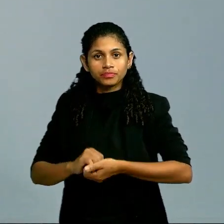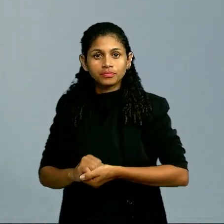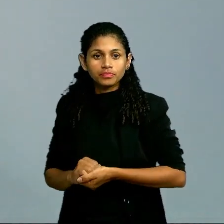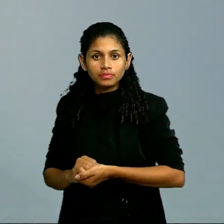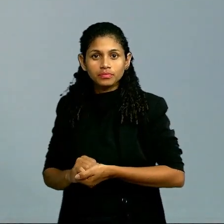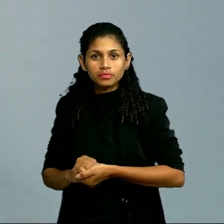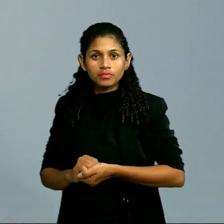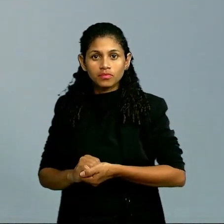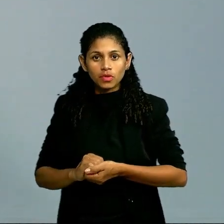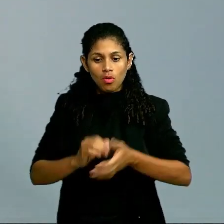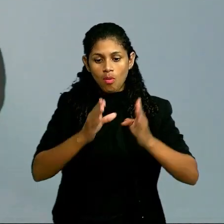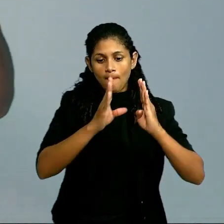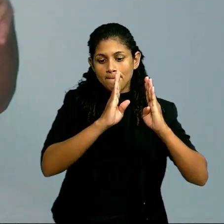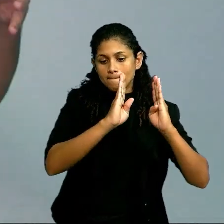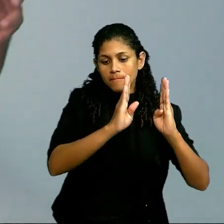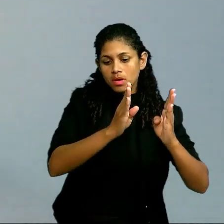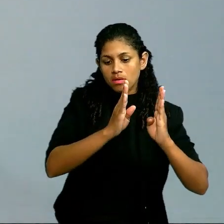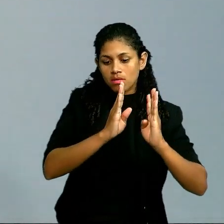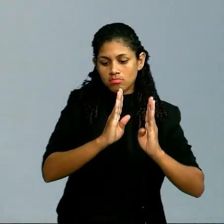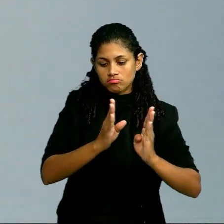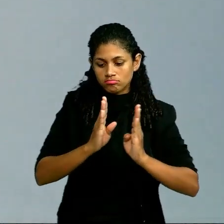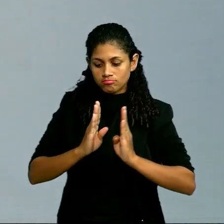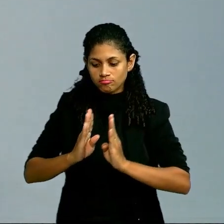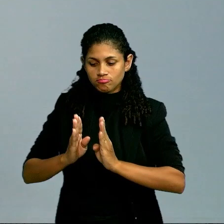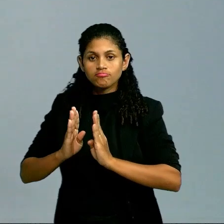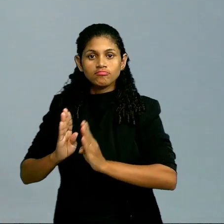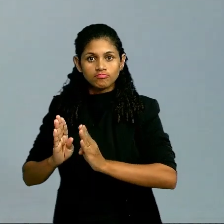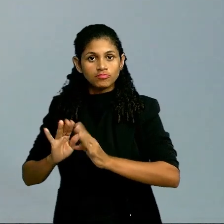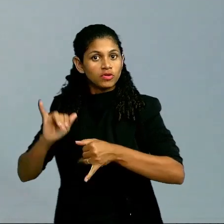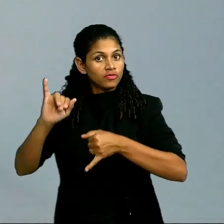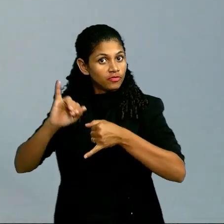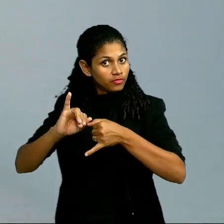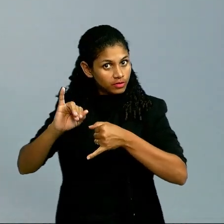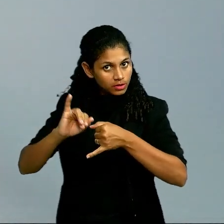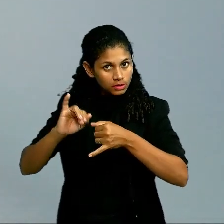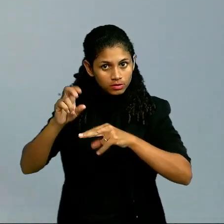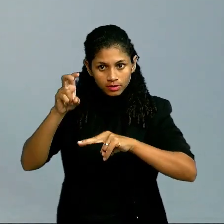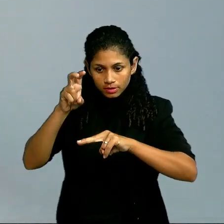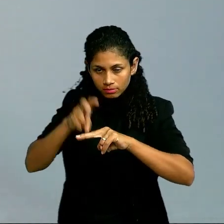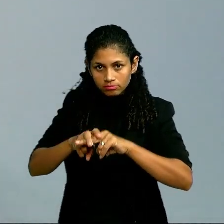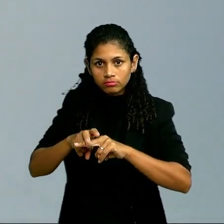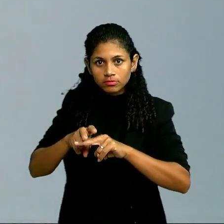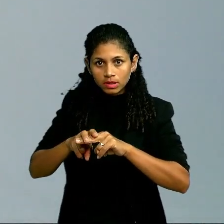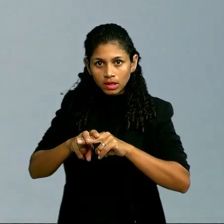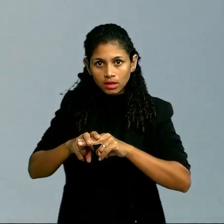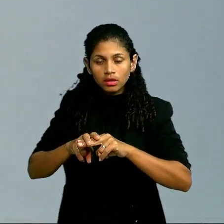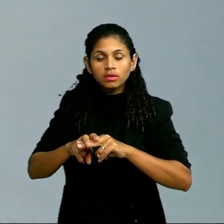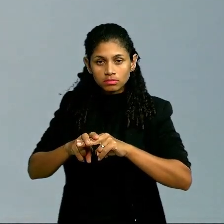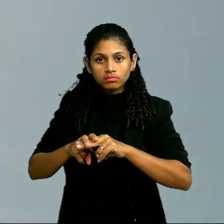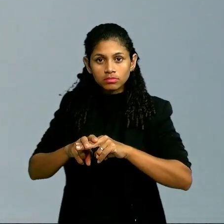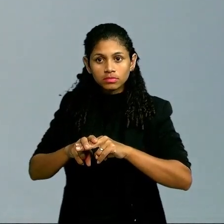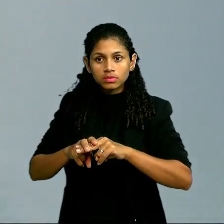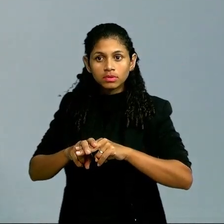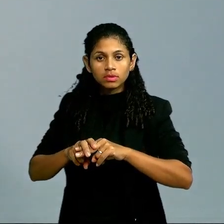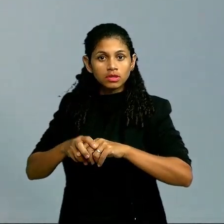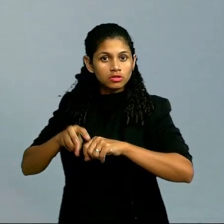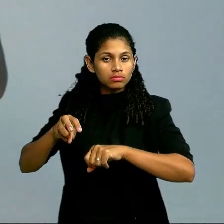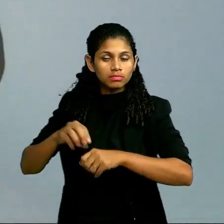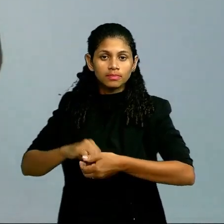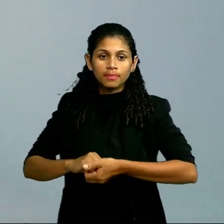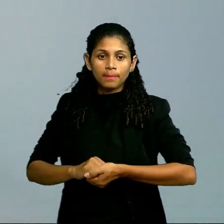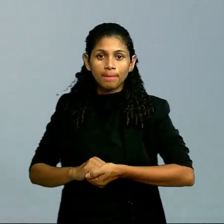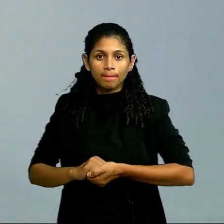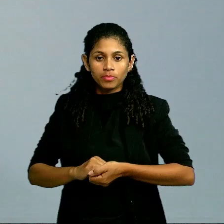ali, ele coloca os livros, ele vai fazendo. Fez a poltrona toda de madeira, com os espaços abertos e não fechados, né?